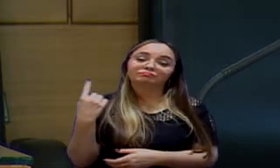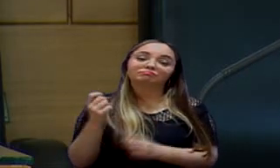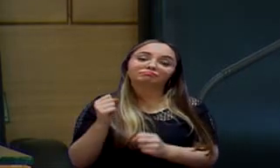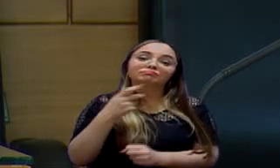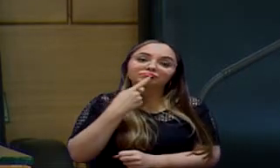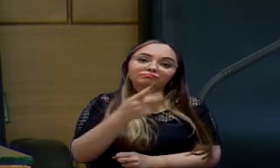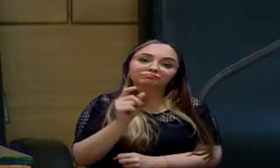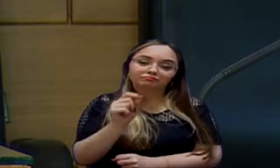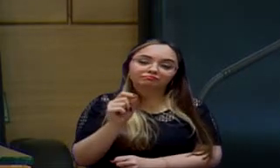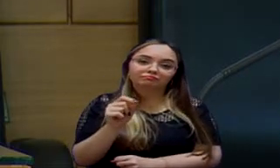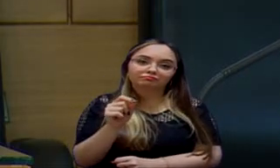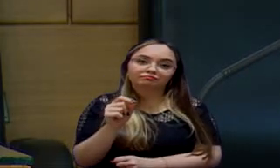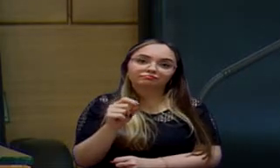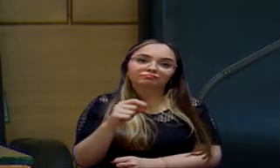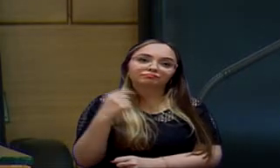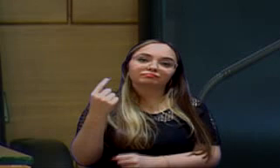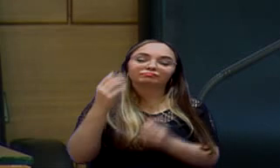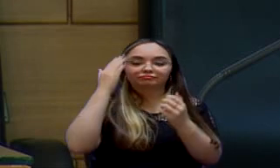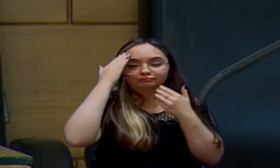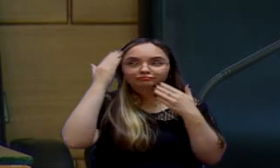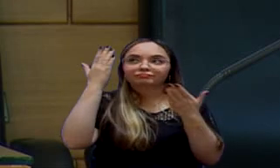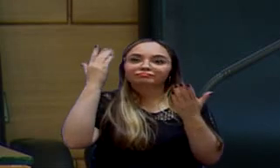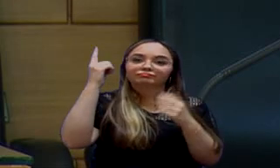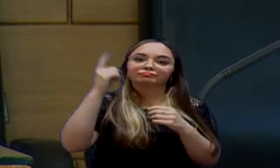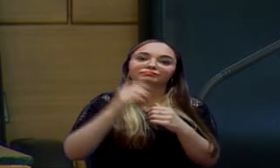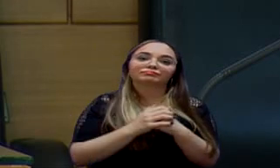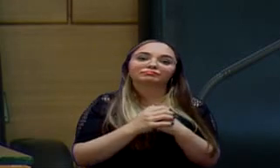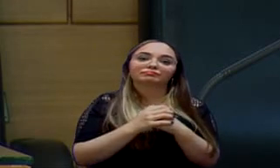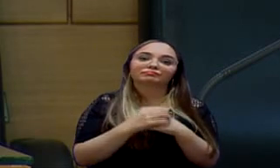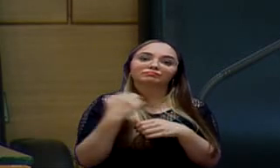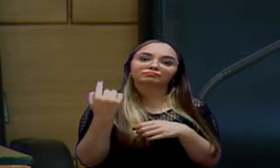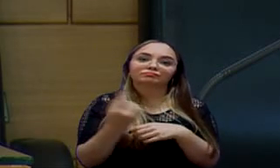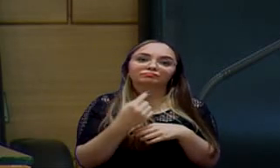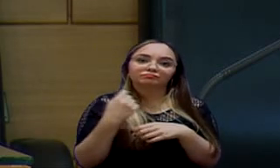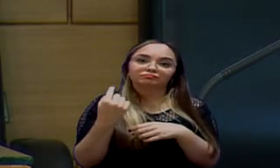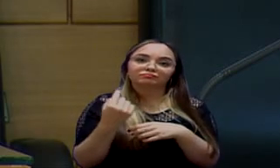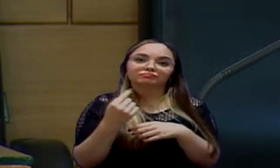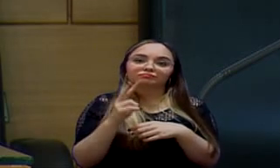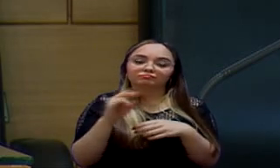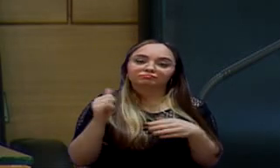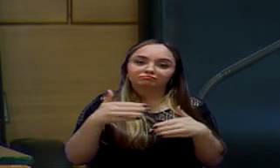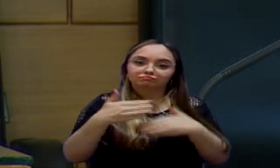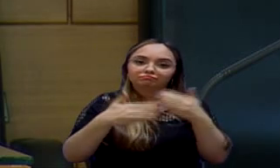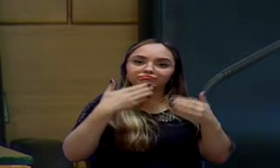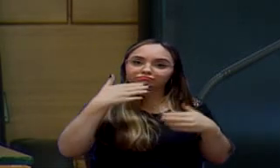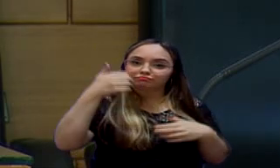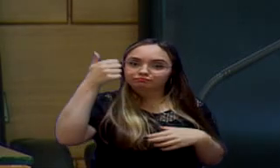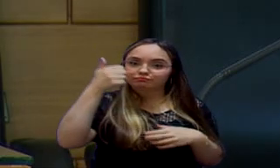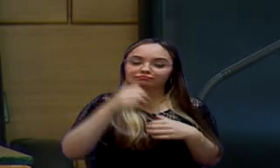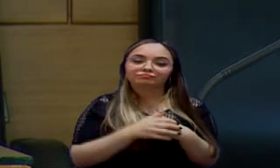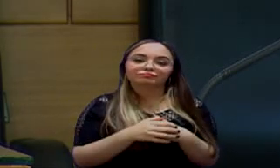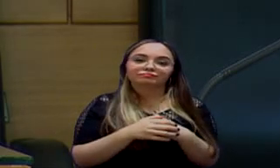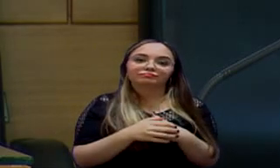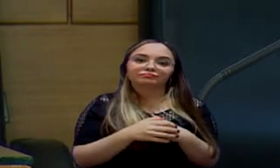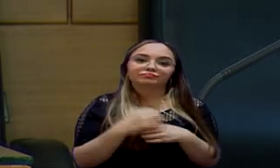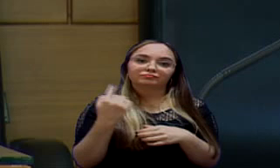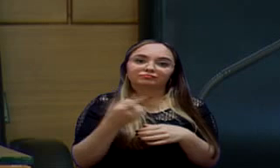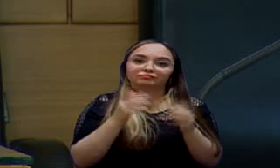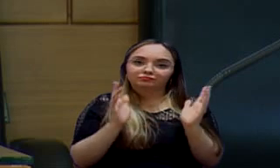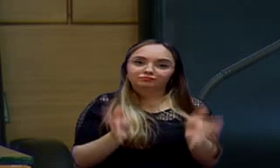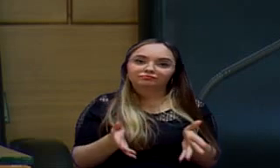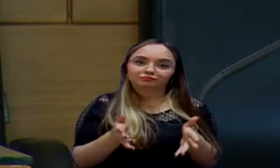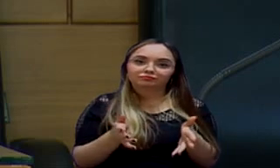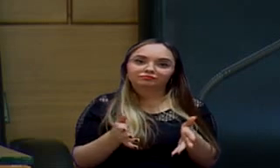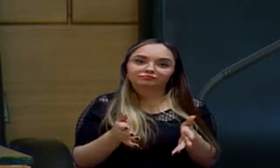dizer para vocês é que graças a Deus nós estamos nos recuperando Já estamos